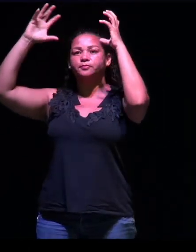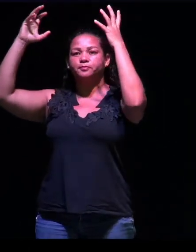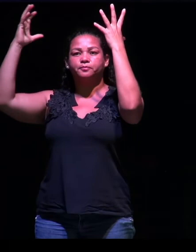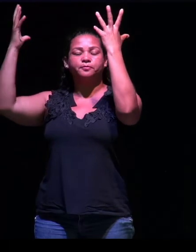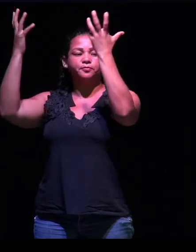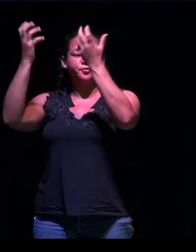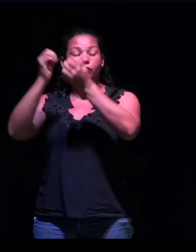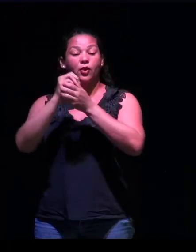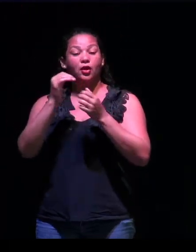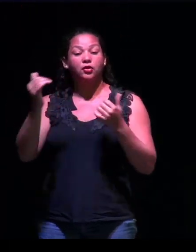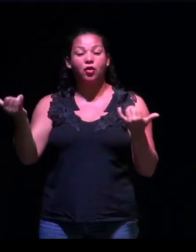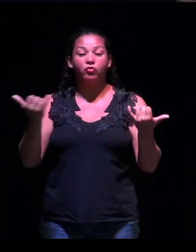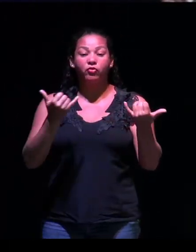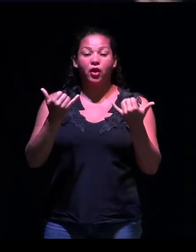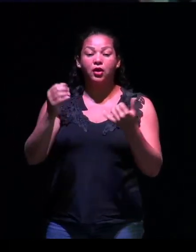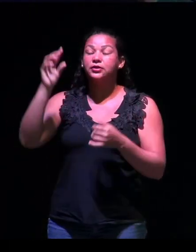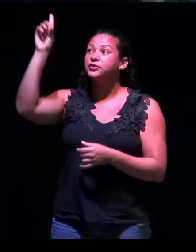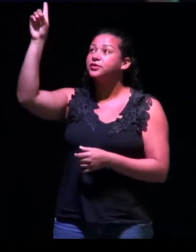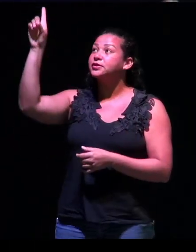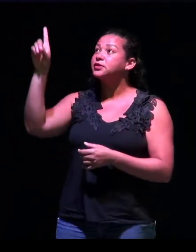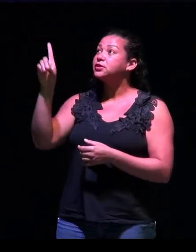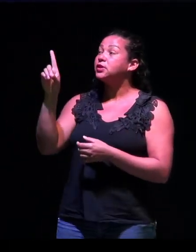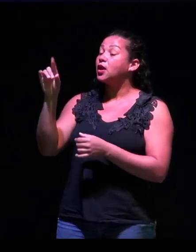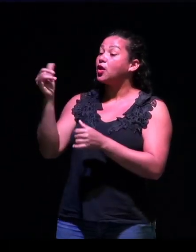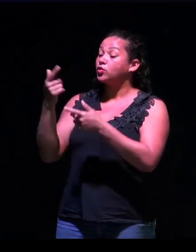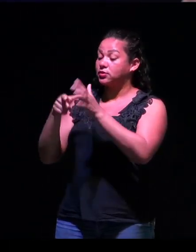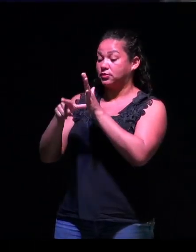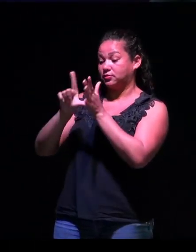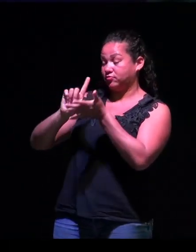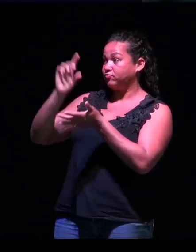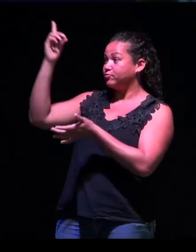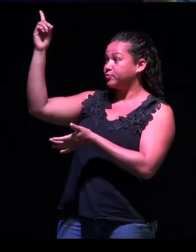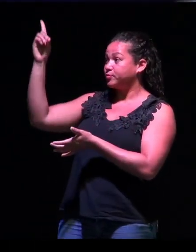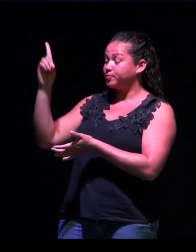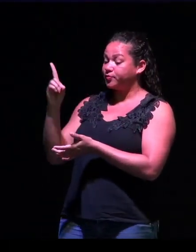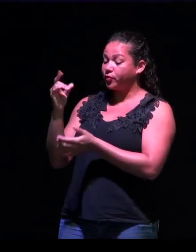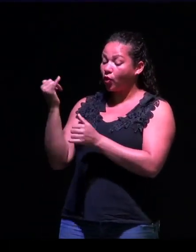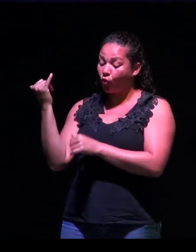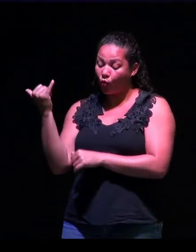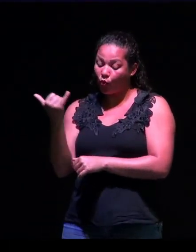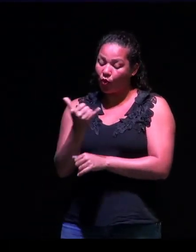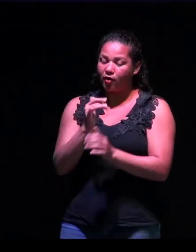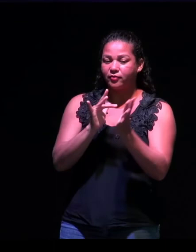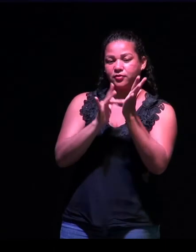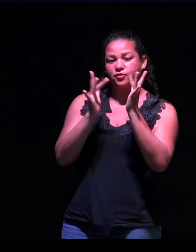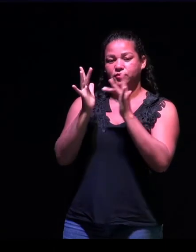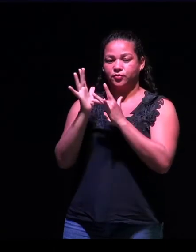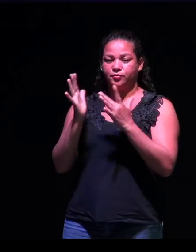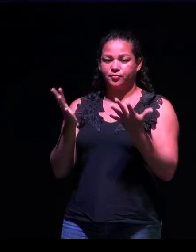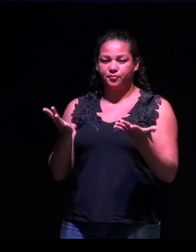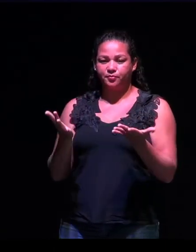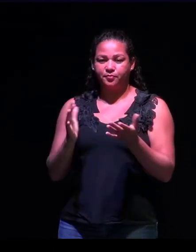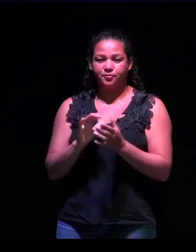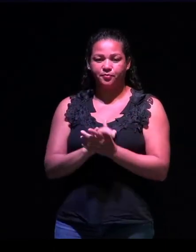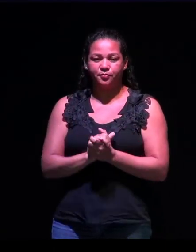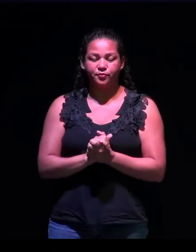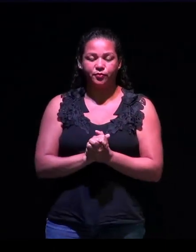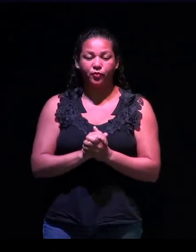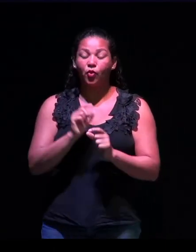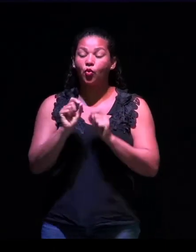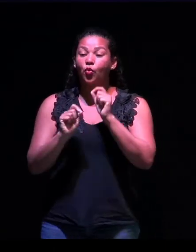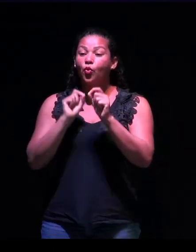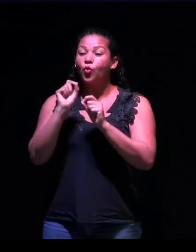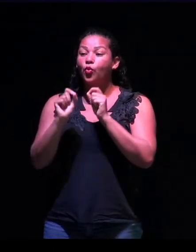Que direção Ele deu antes de subir? Quem responde? O que Ele